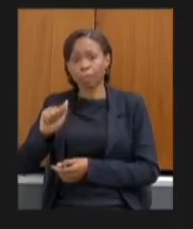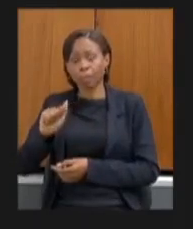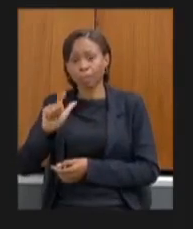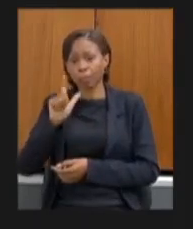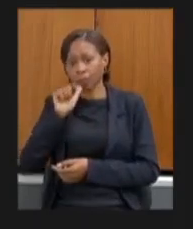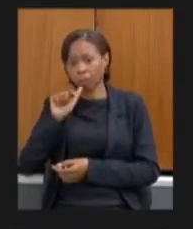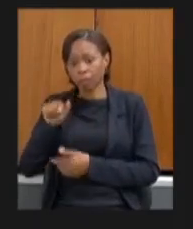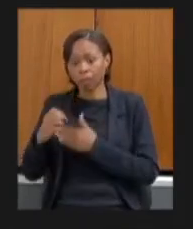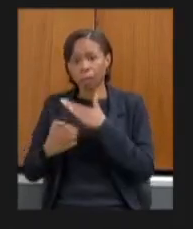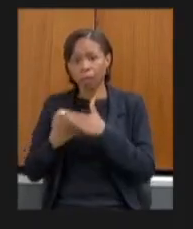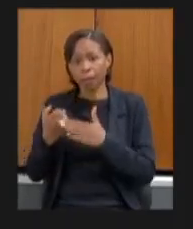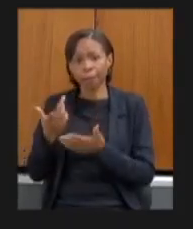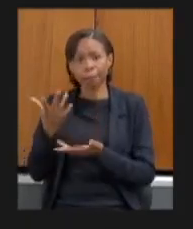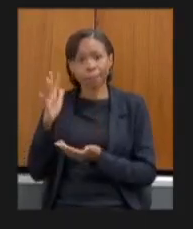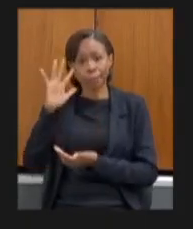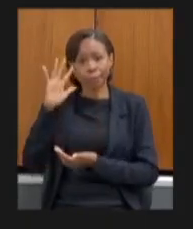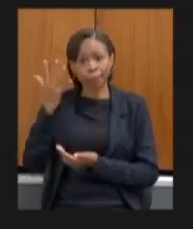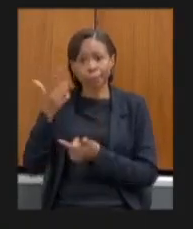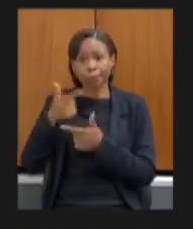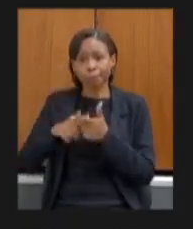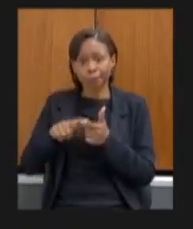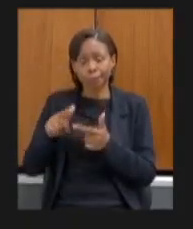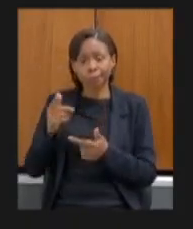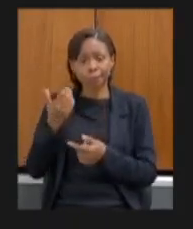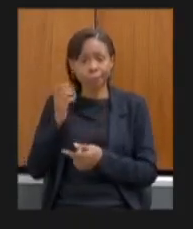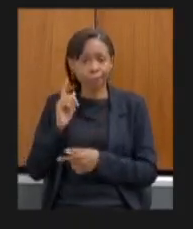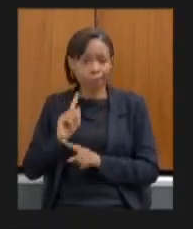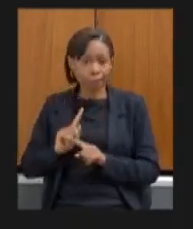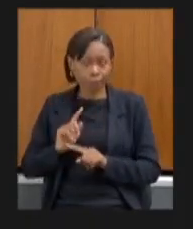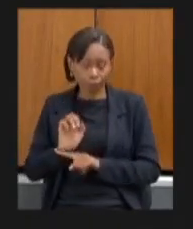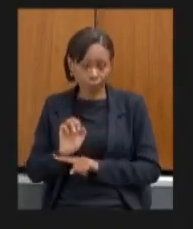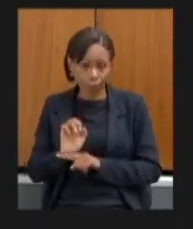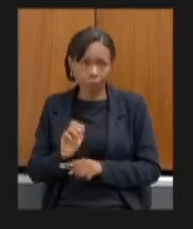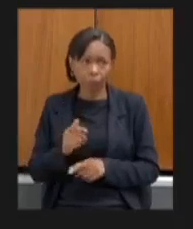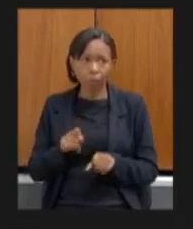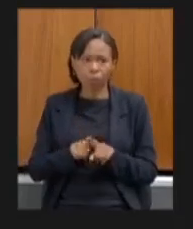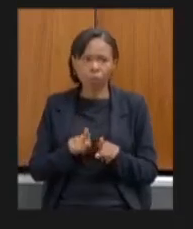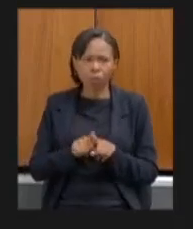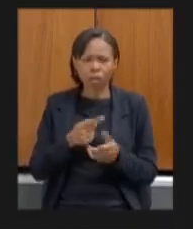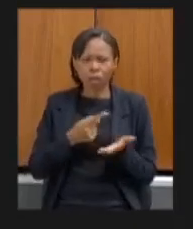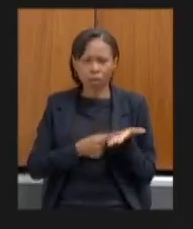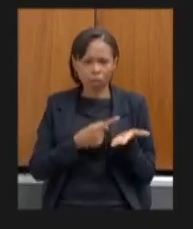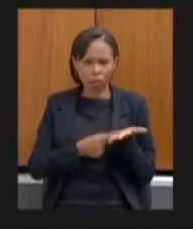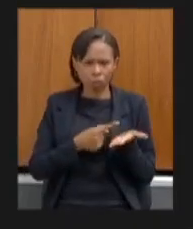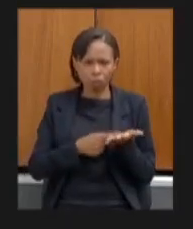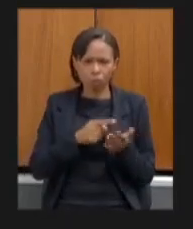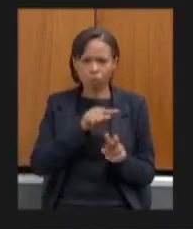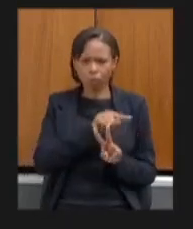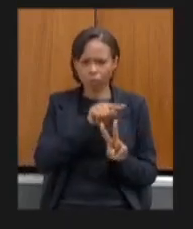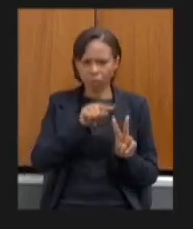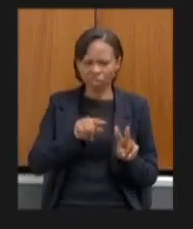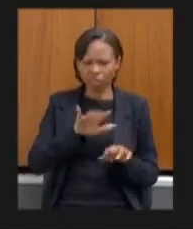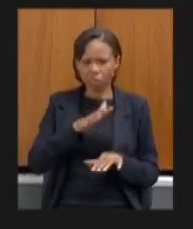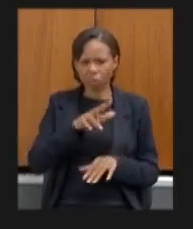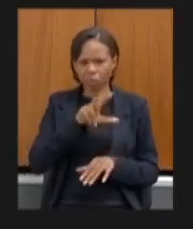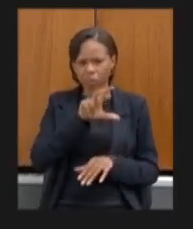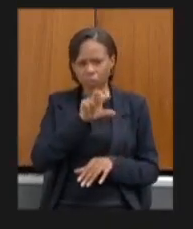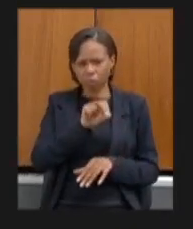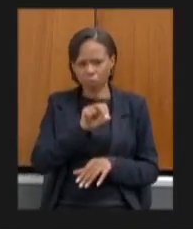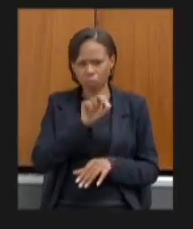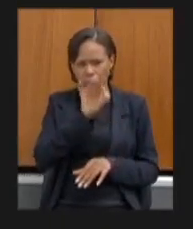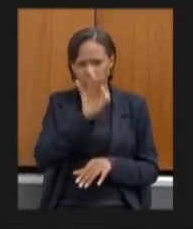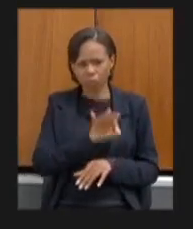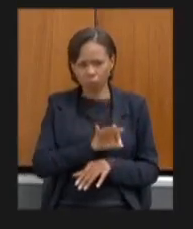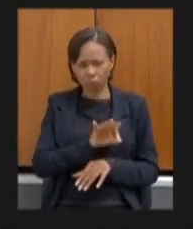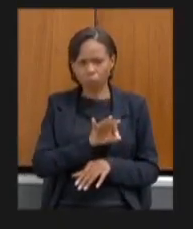Estado. O próprio acordo da Vale, nos valores citados até o momento, em torno de 50% do déficit, em 50% do